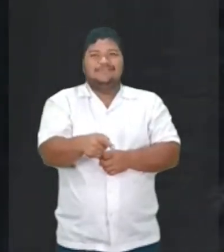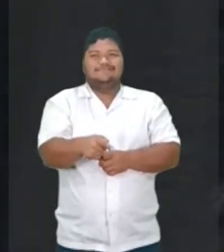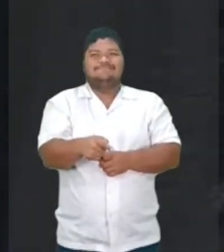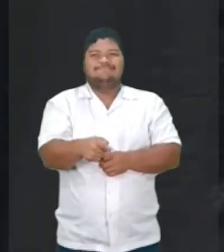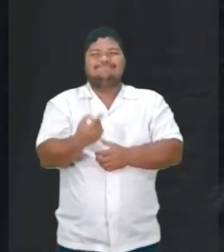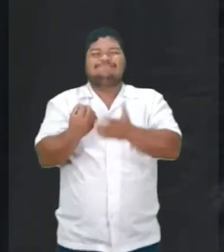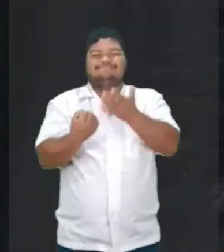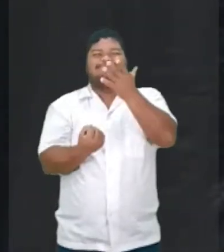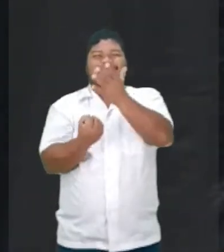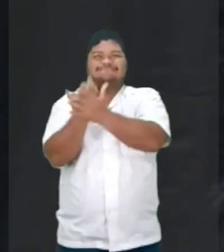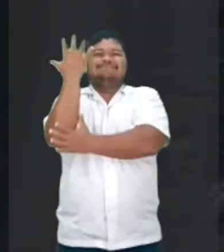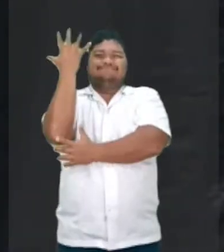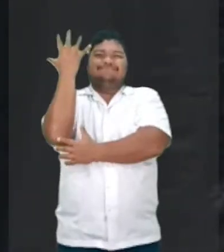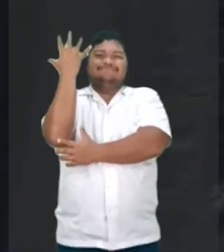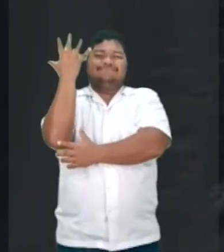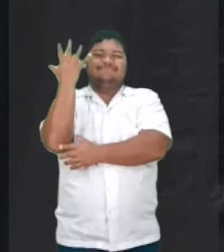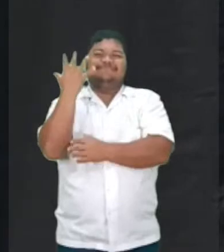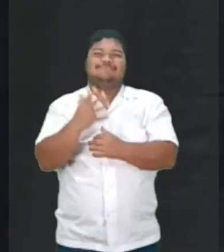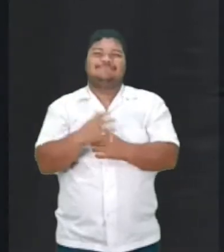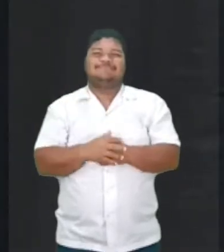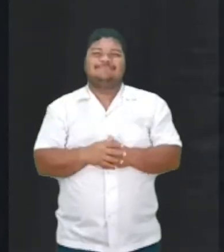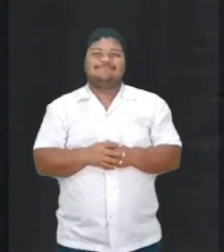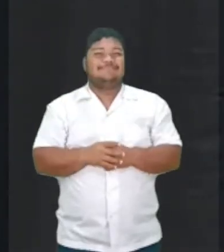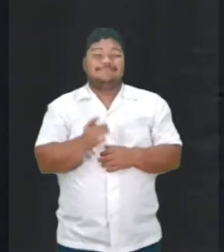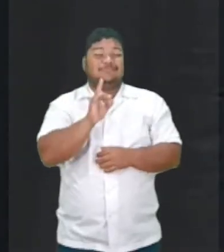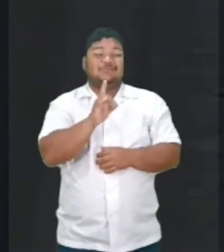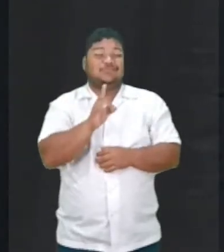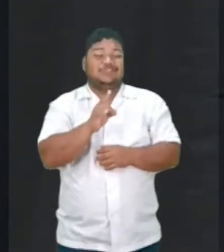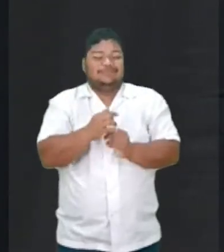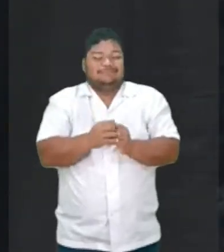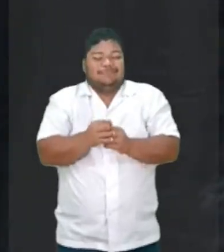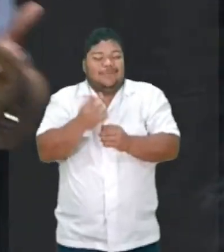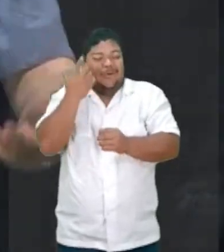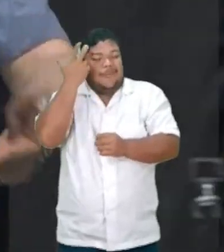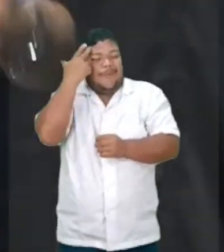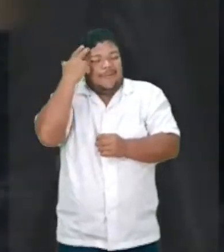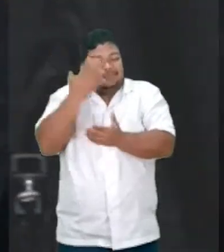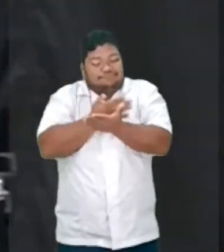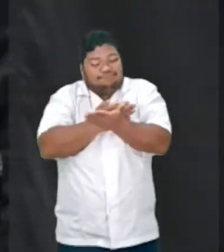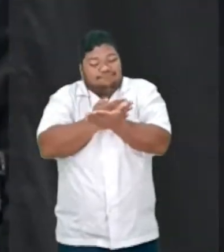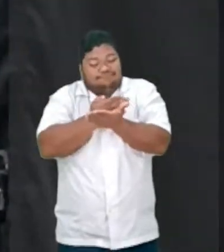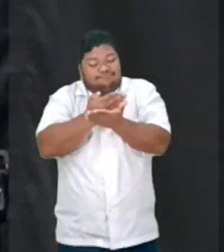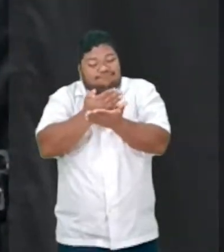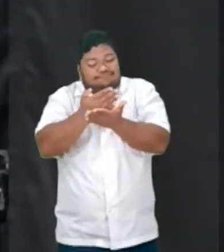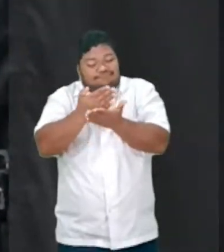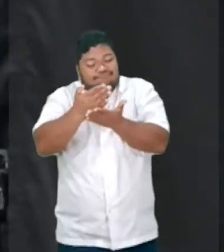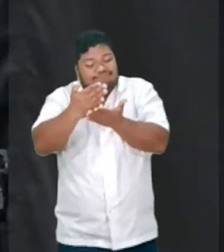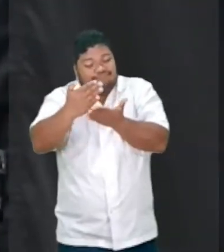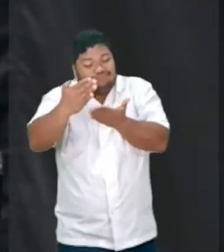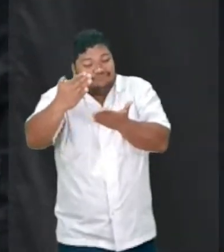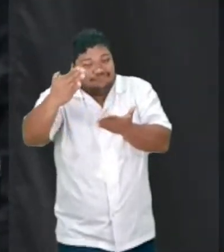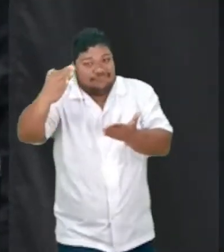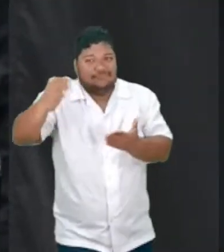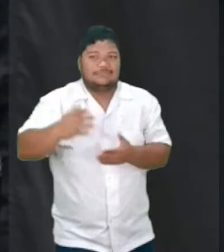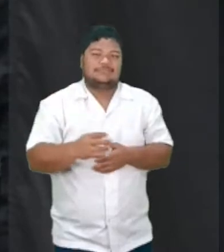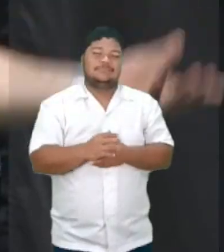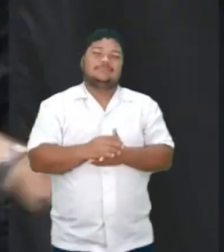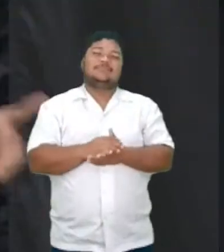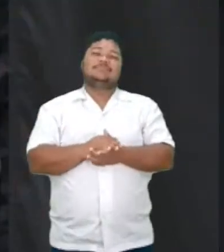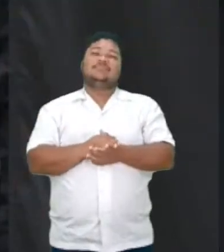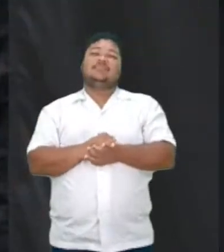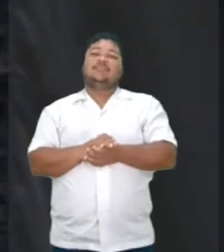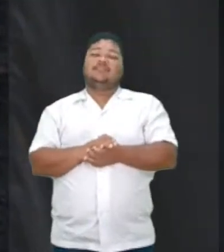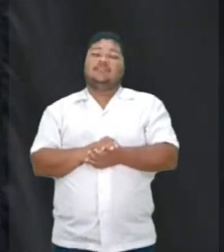criado, que não foi uma geração espontânea. Porque a evolução diz que milhões e milhões e milhões de